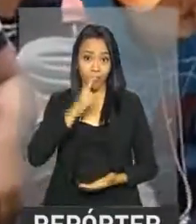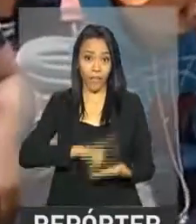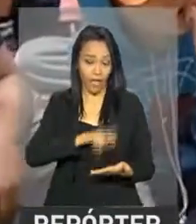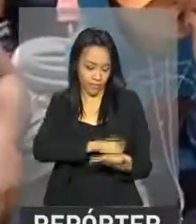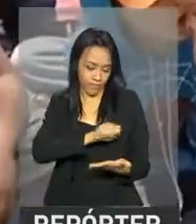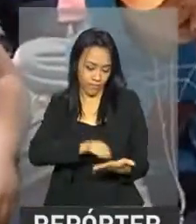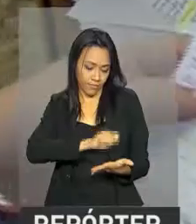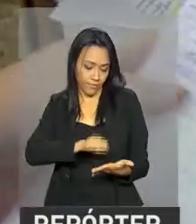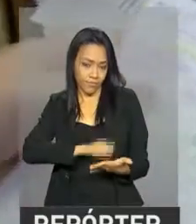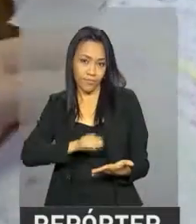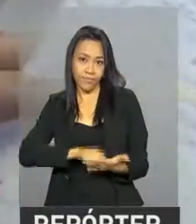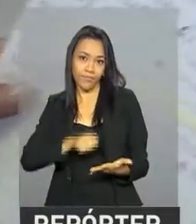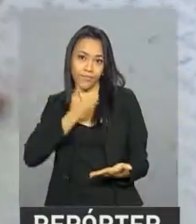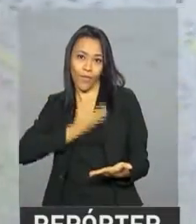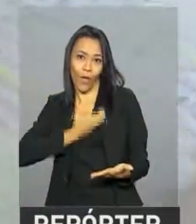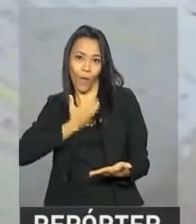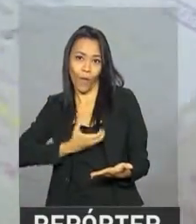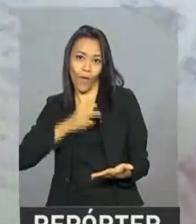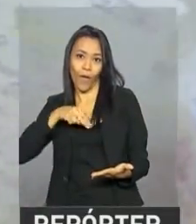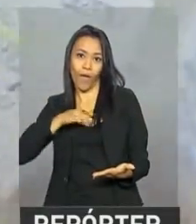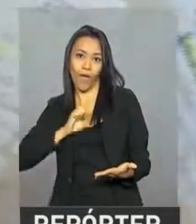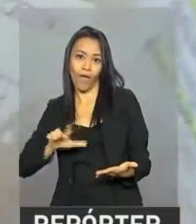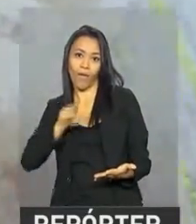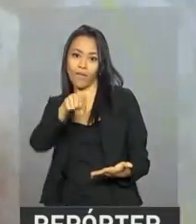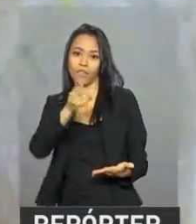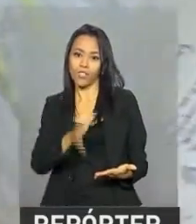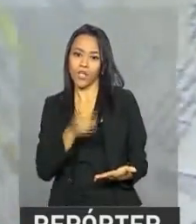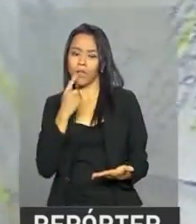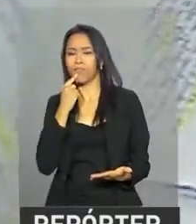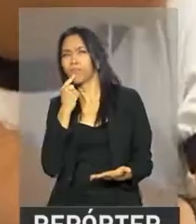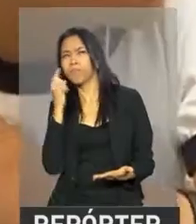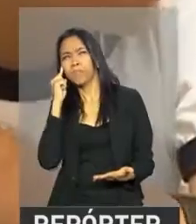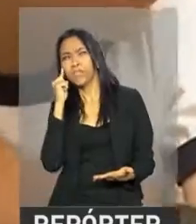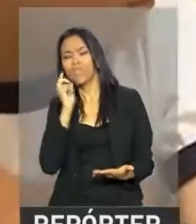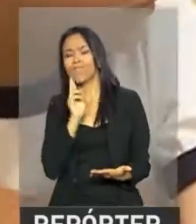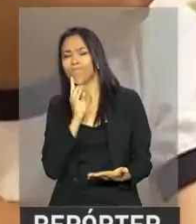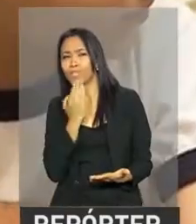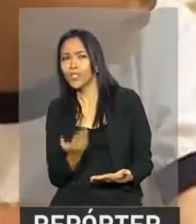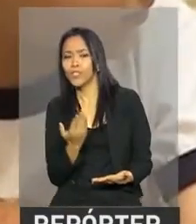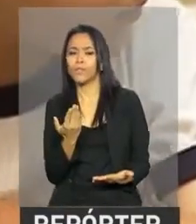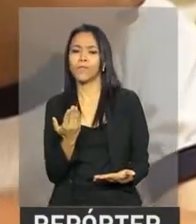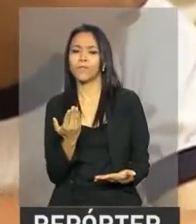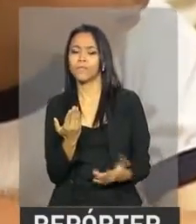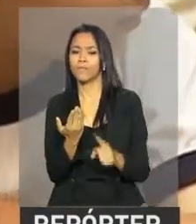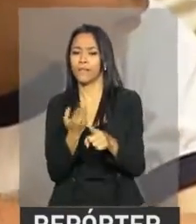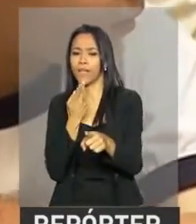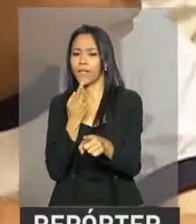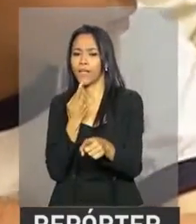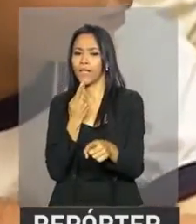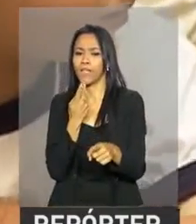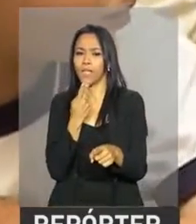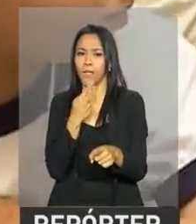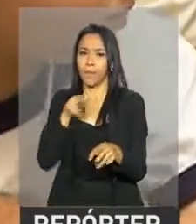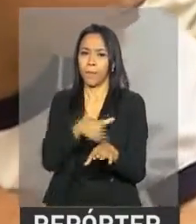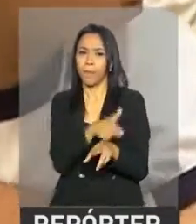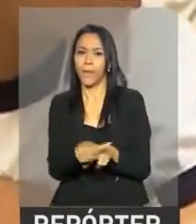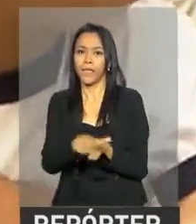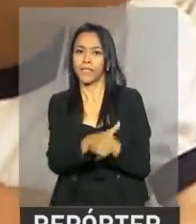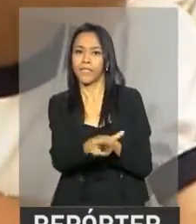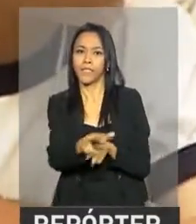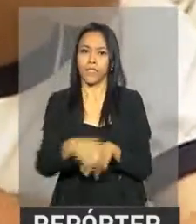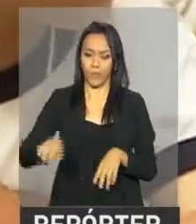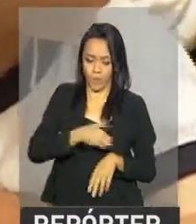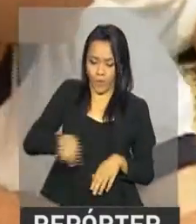cartinhas para o Papai Noel. Os pedidos estão na ponta da língua. Eu pedi um patinete, um carro do